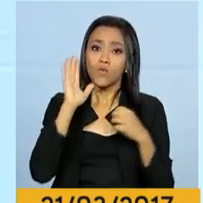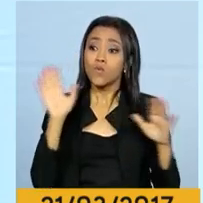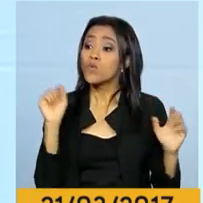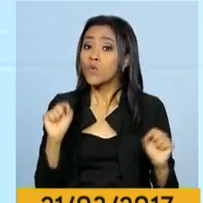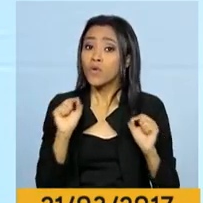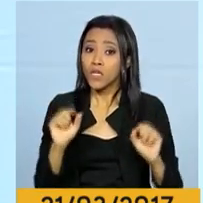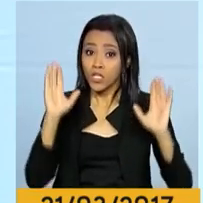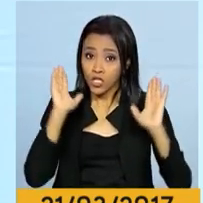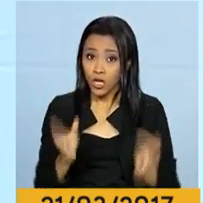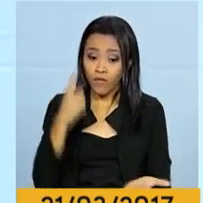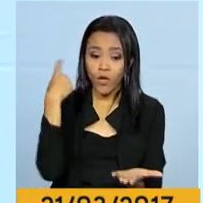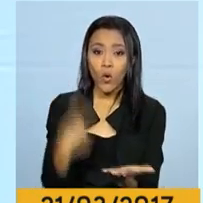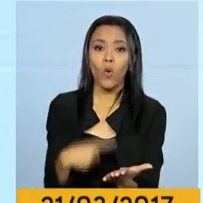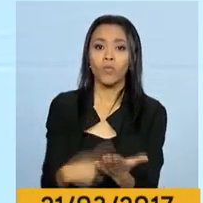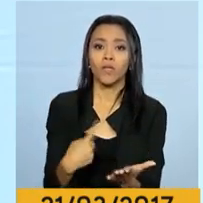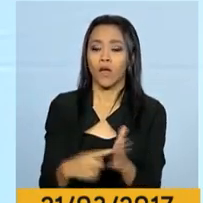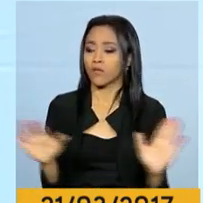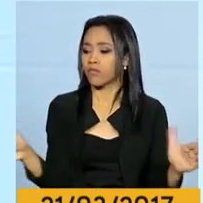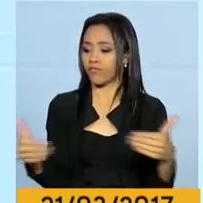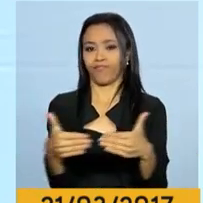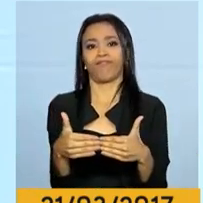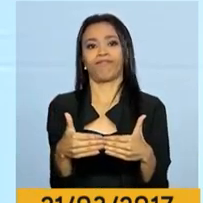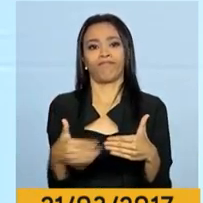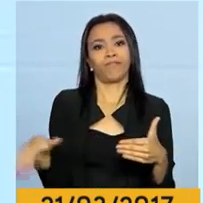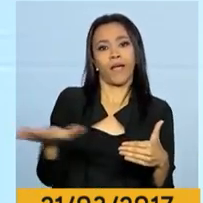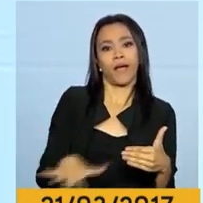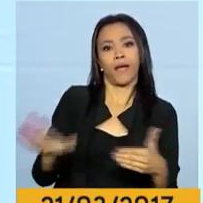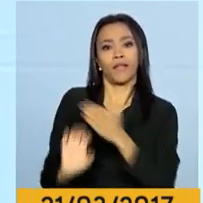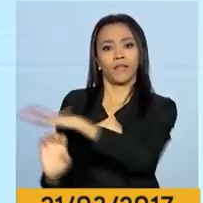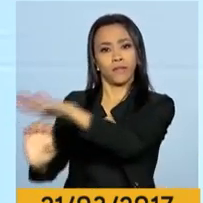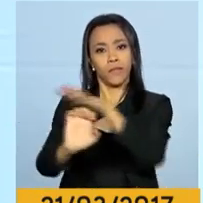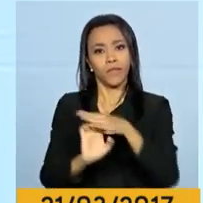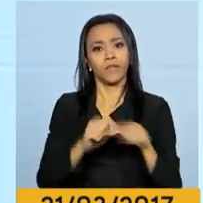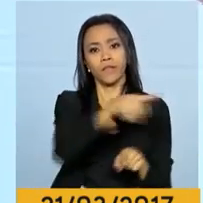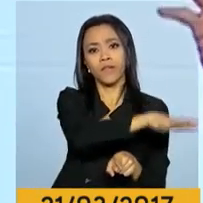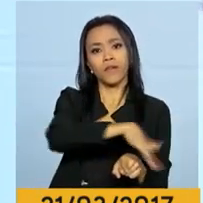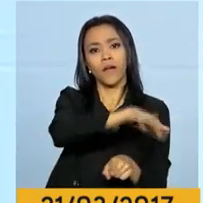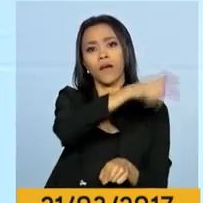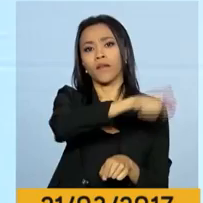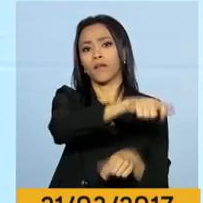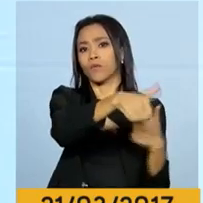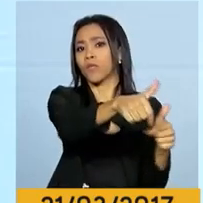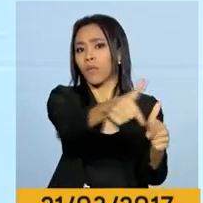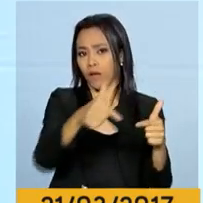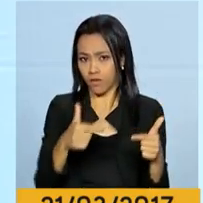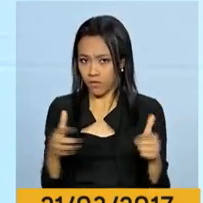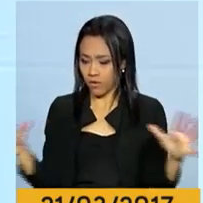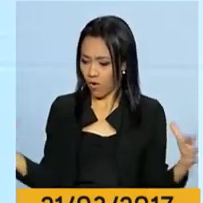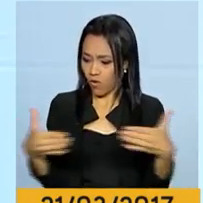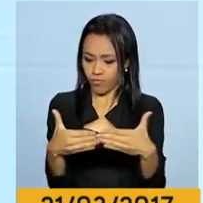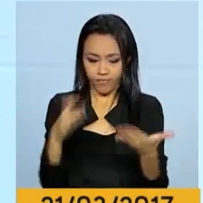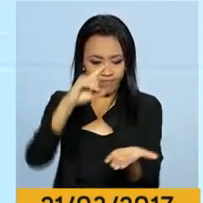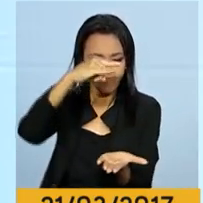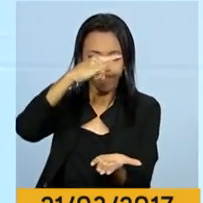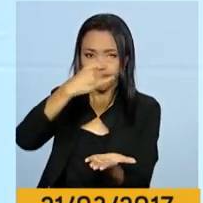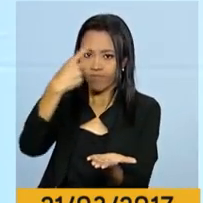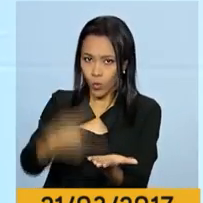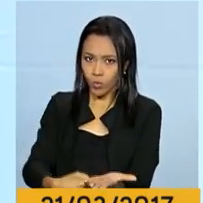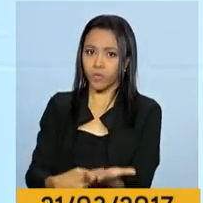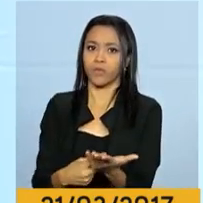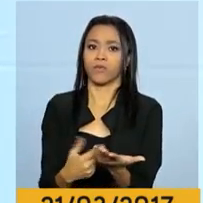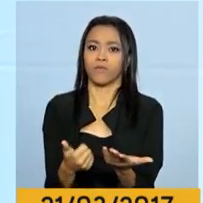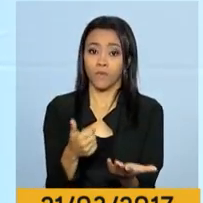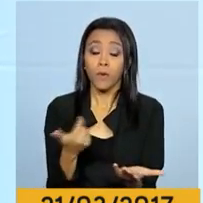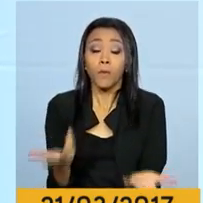daquilo que fosse fruto da vontade de ambos os setores produtivos do país, trabalhadores e empregadores. Então, o que